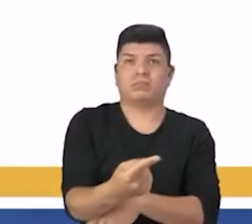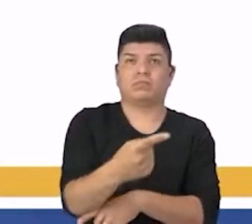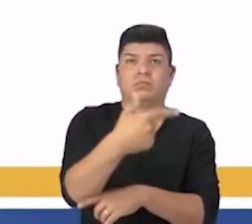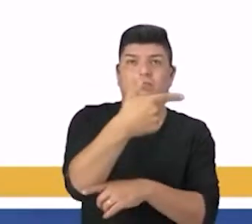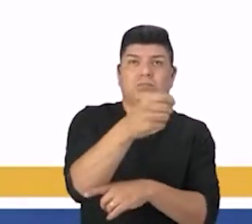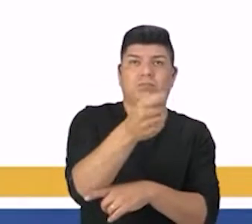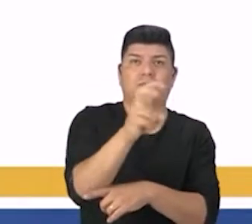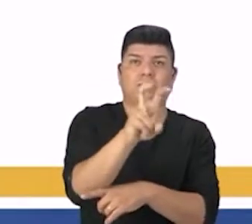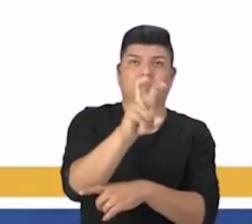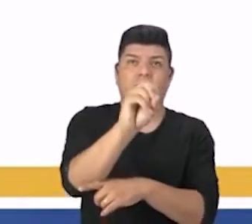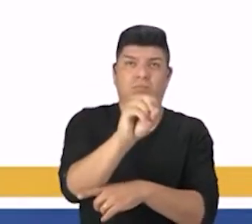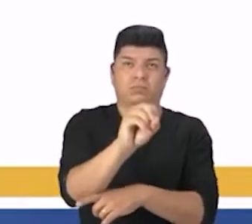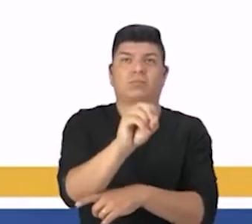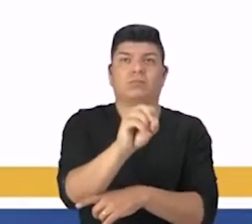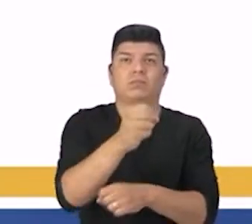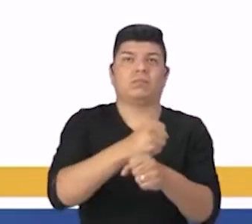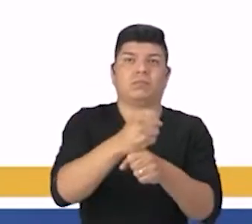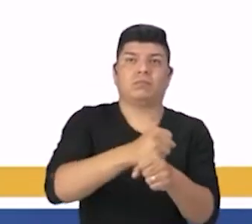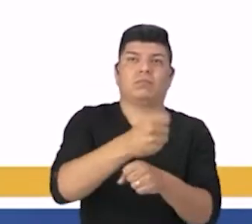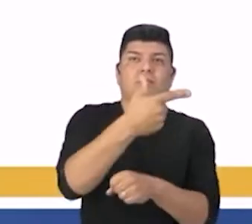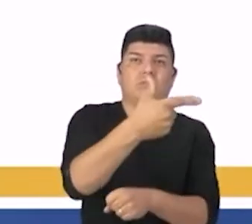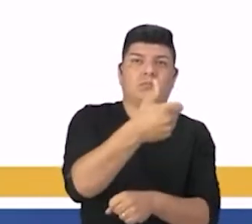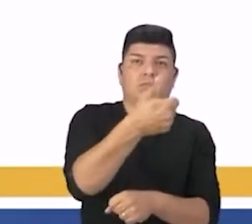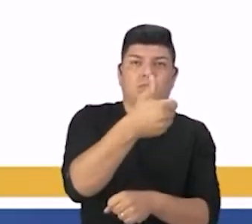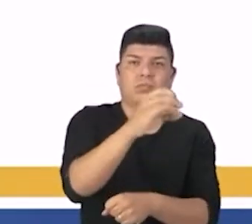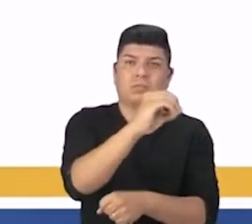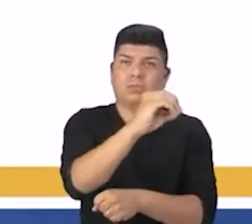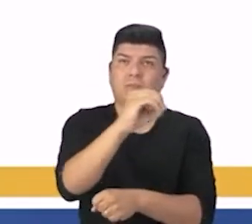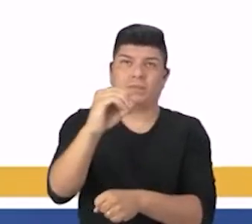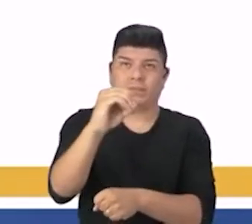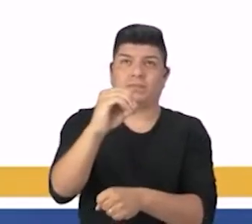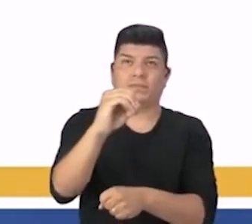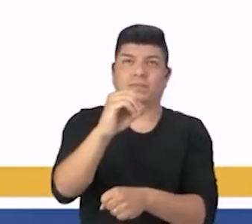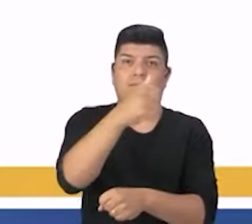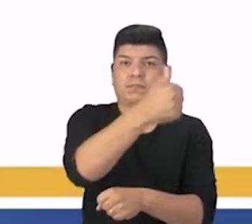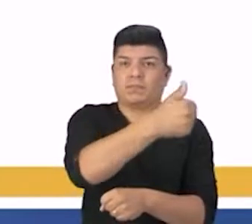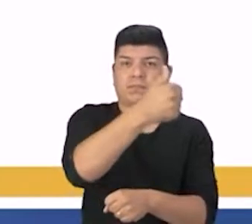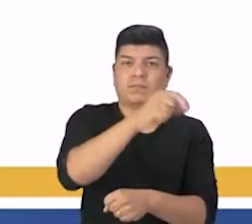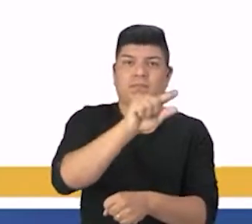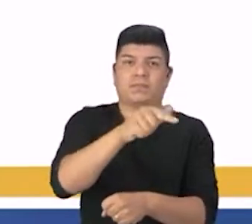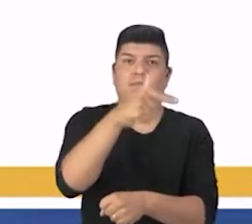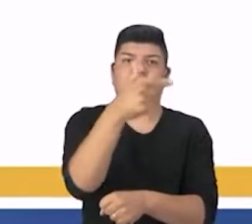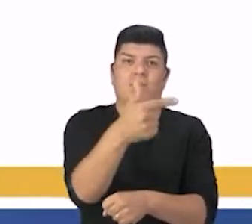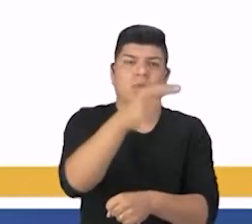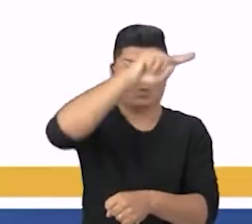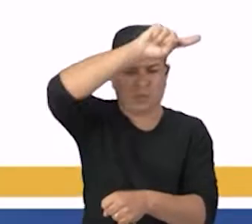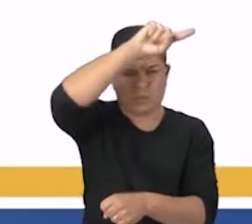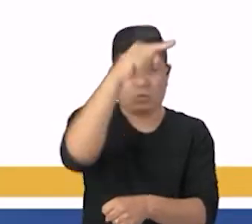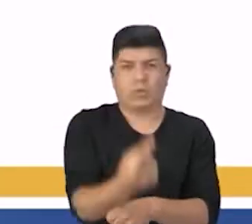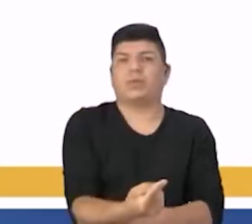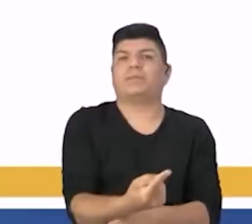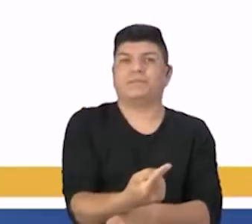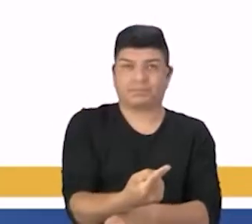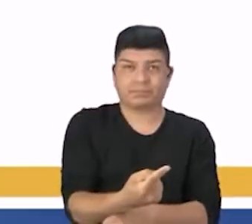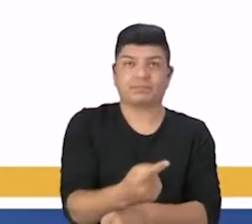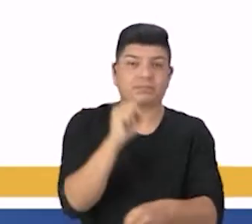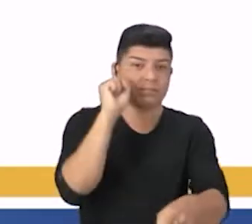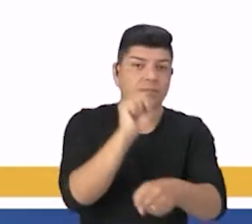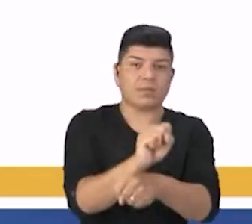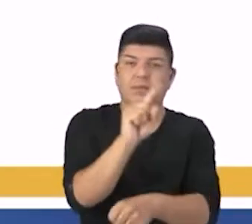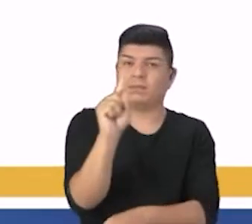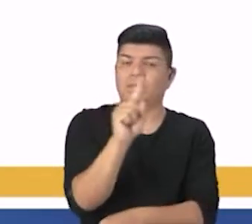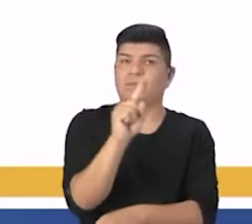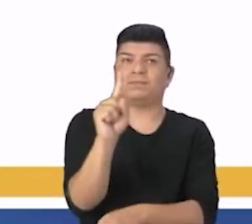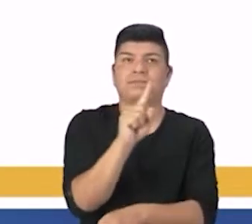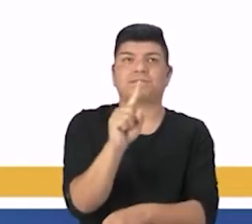2100 cerca de 11,2 milhões de habitantes os números assustadores Não Param por